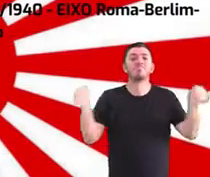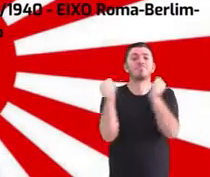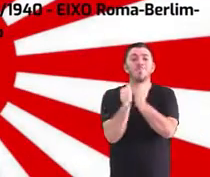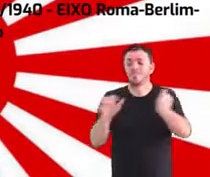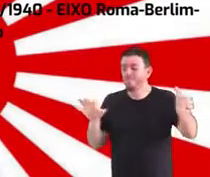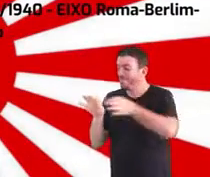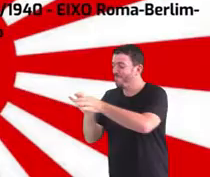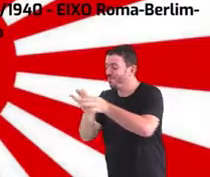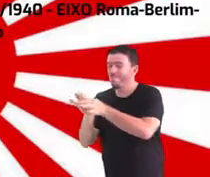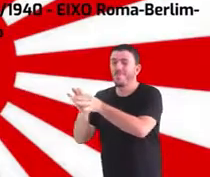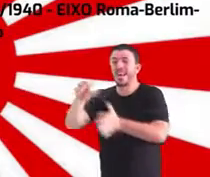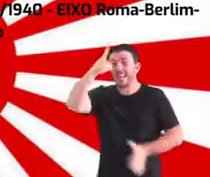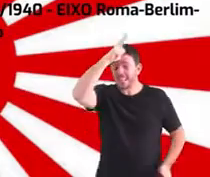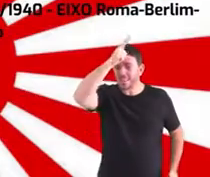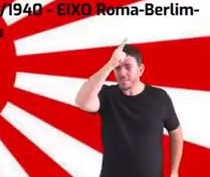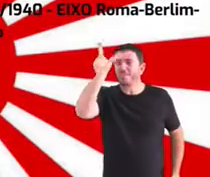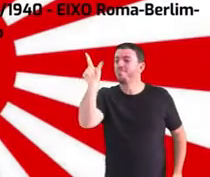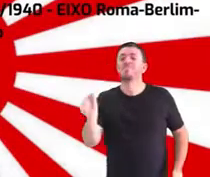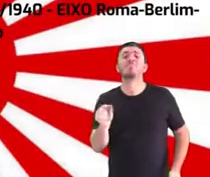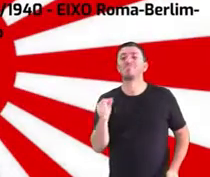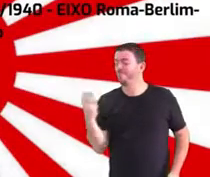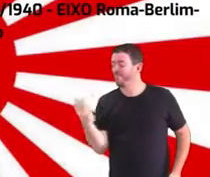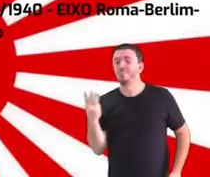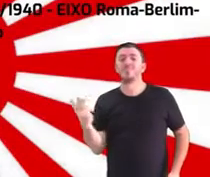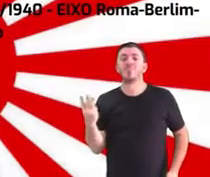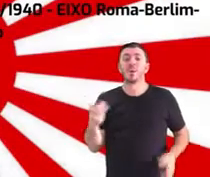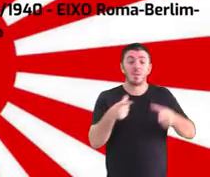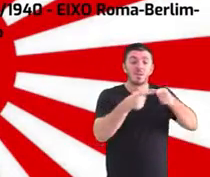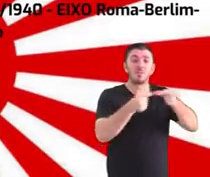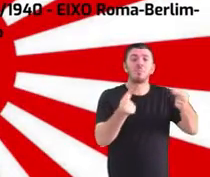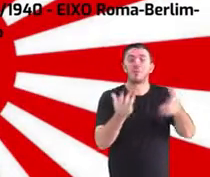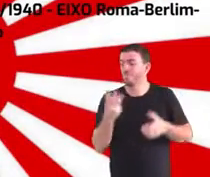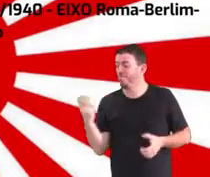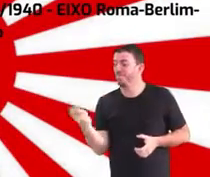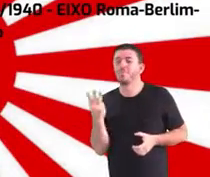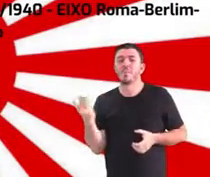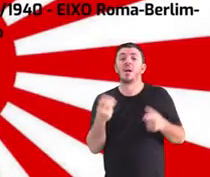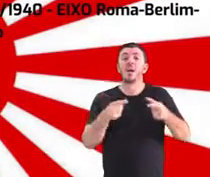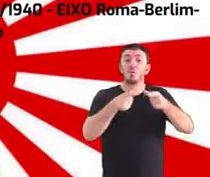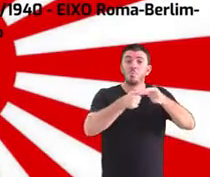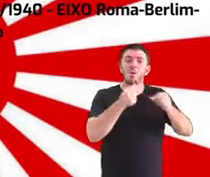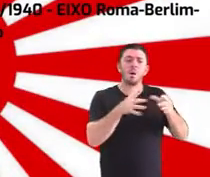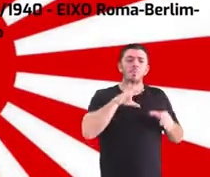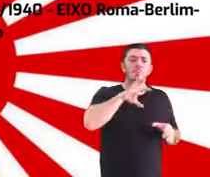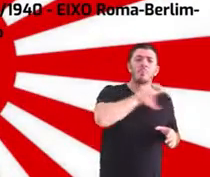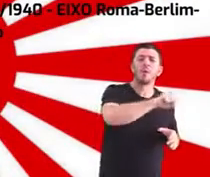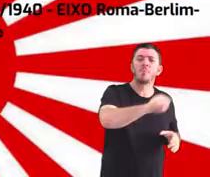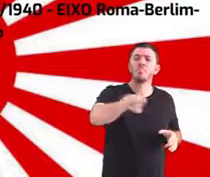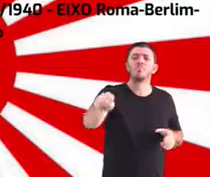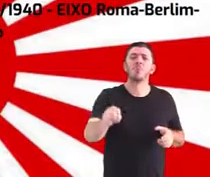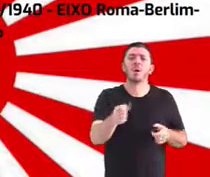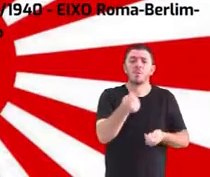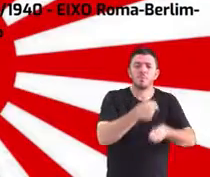Tóquio. O objetivo principal do Japão era tomar os recursos econômicos após o